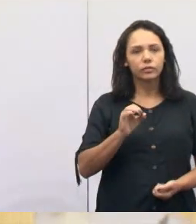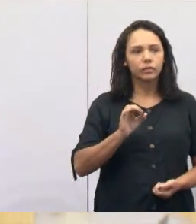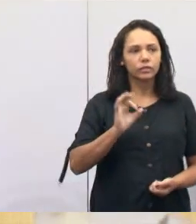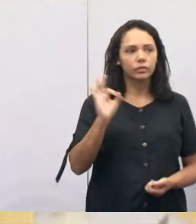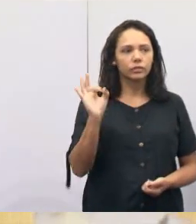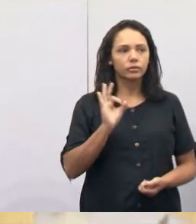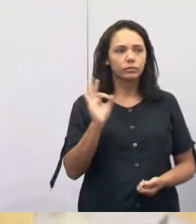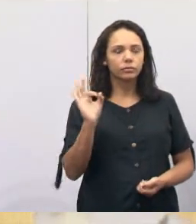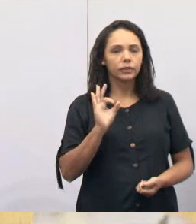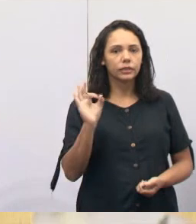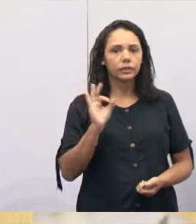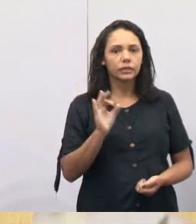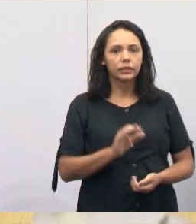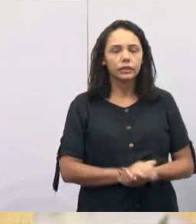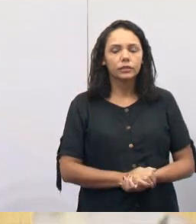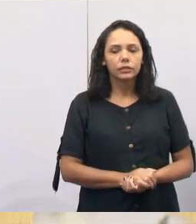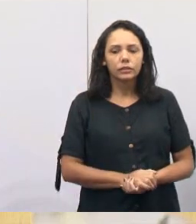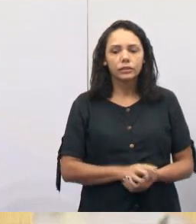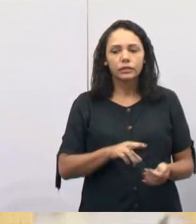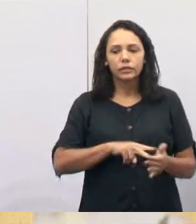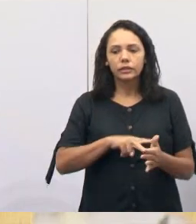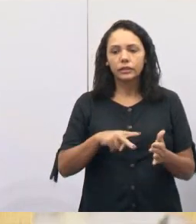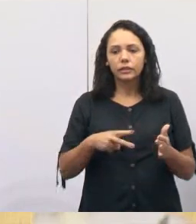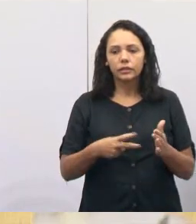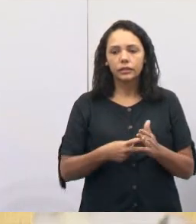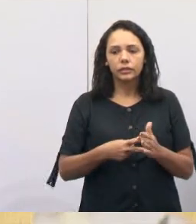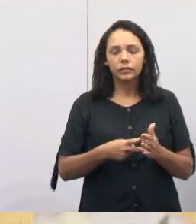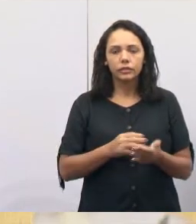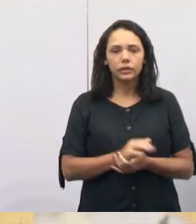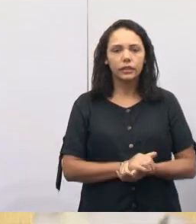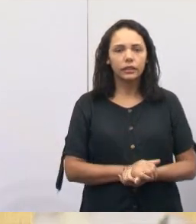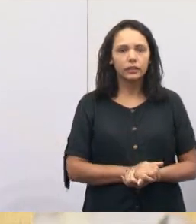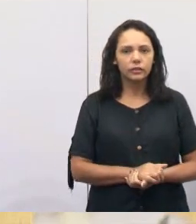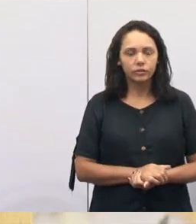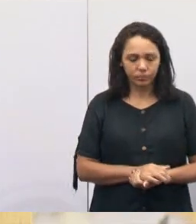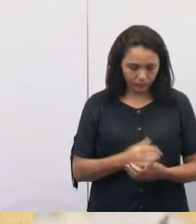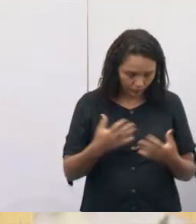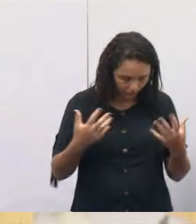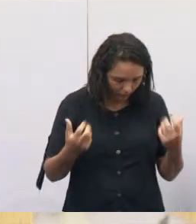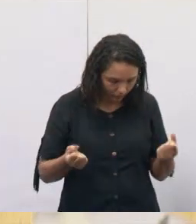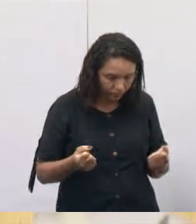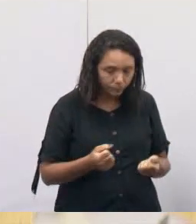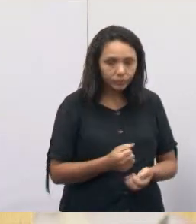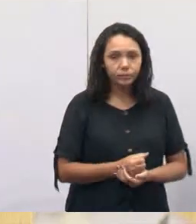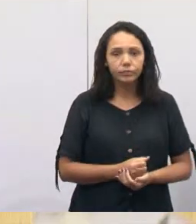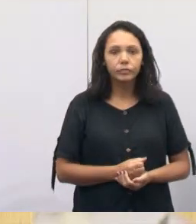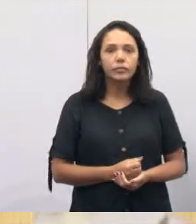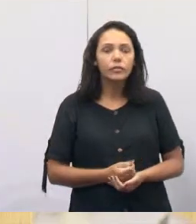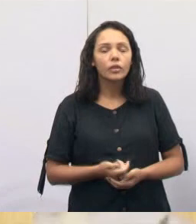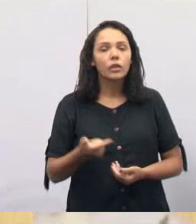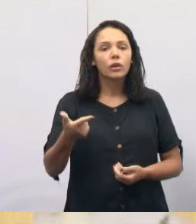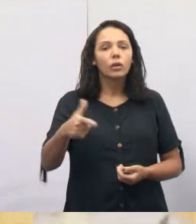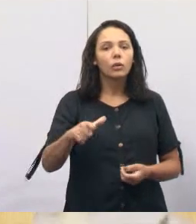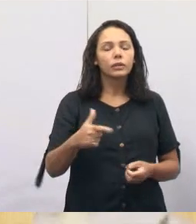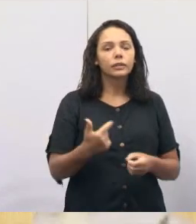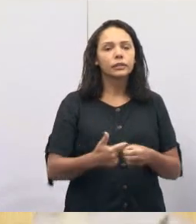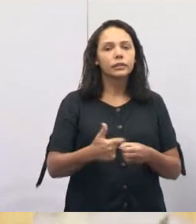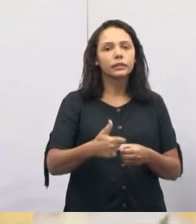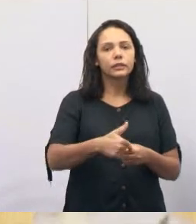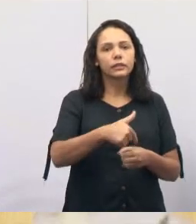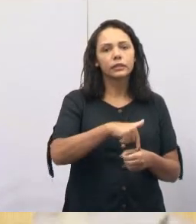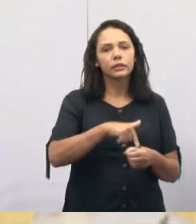que justifica a relevância de adesão, vez que outras cidades da região do Vale do Paraíba